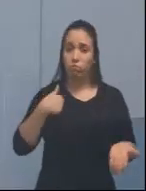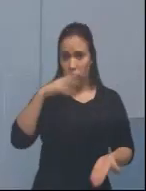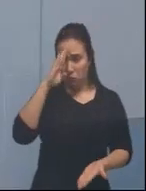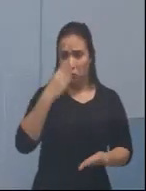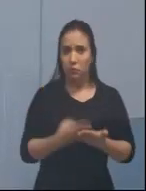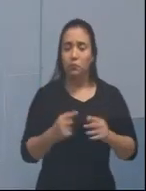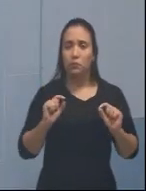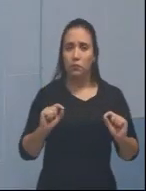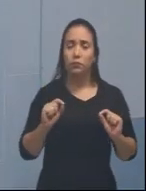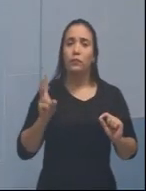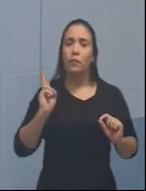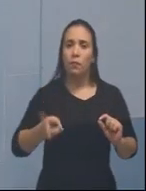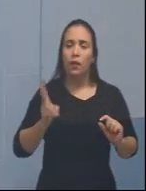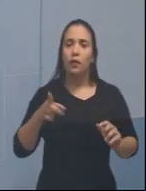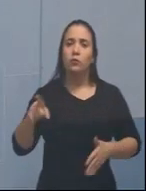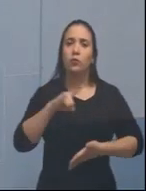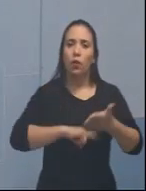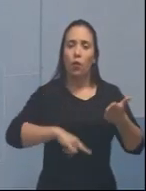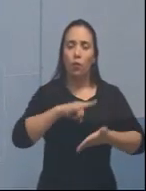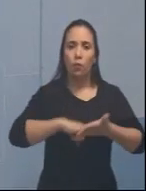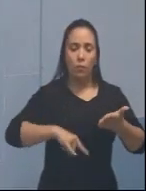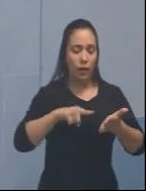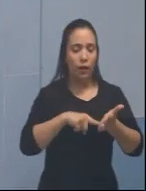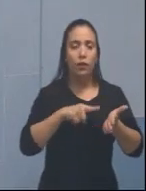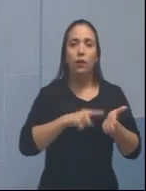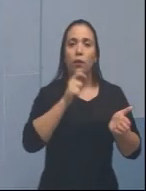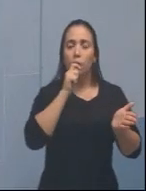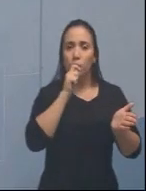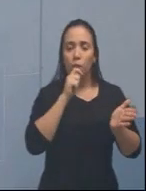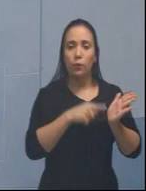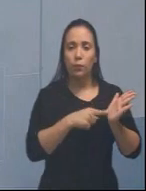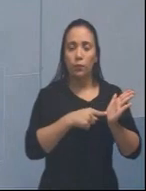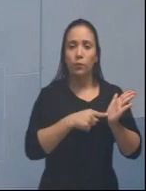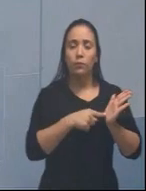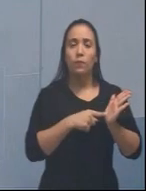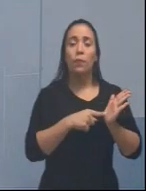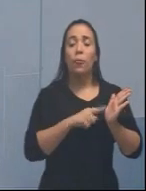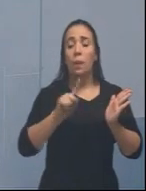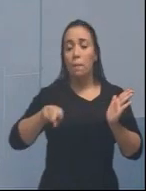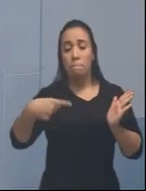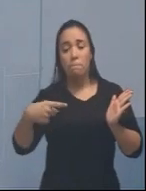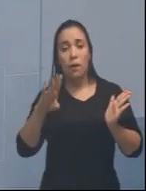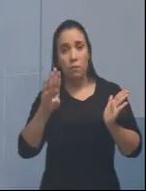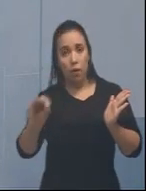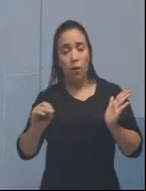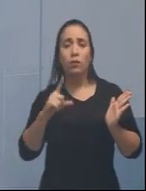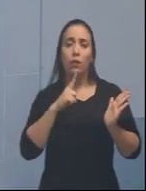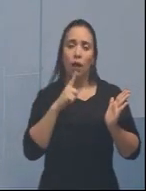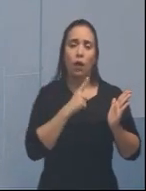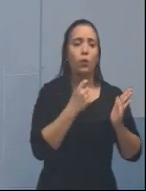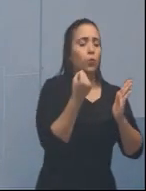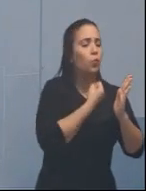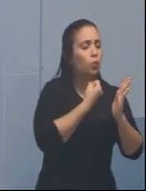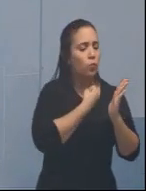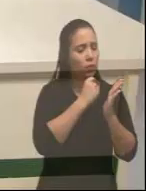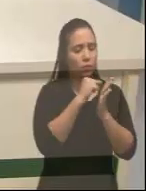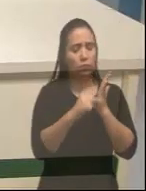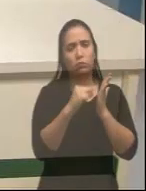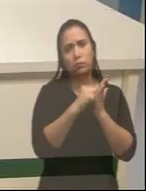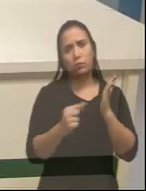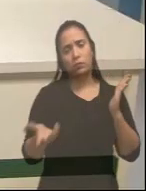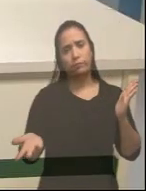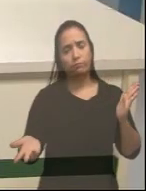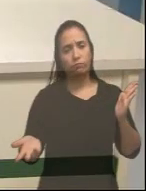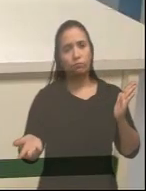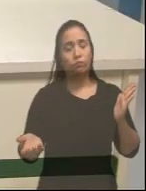próprio documento que ele levou, do Detran, né, também, e o do BO, tinha o número da não, mas isso tinha,